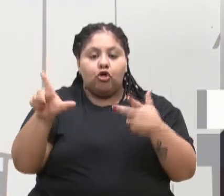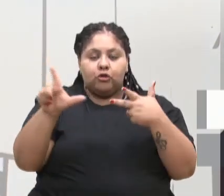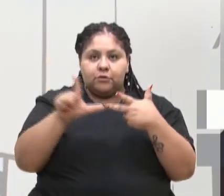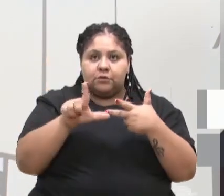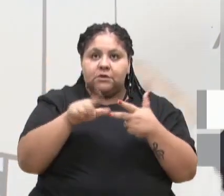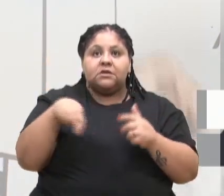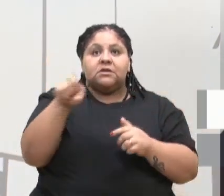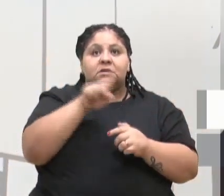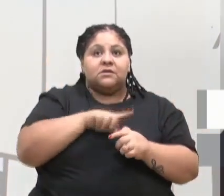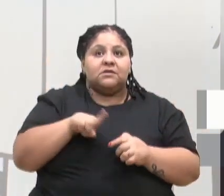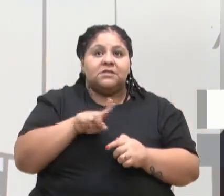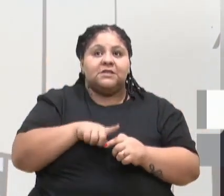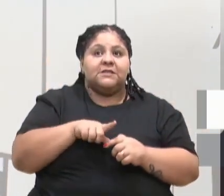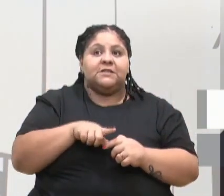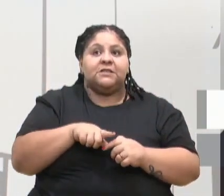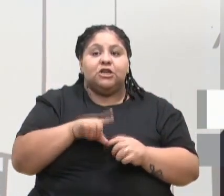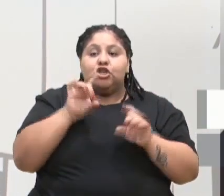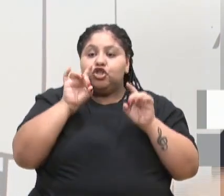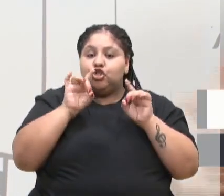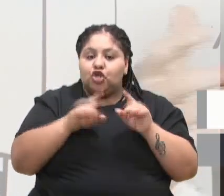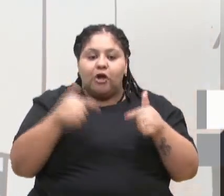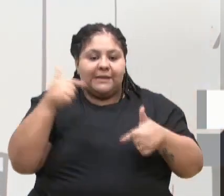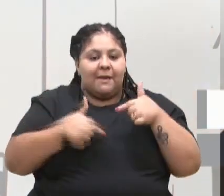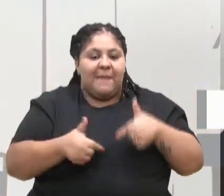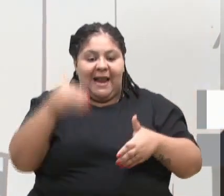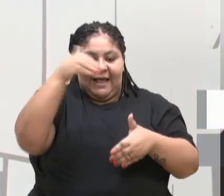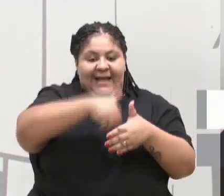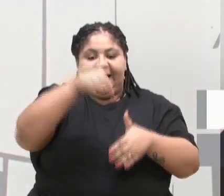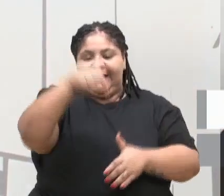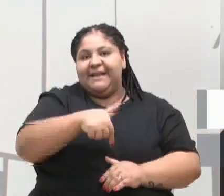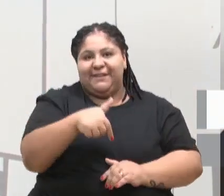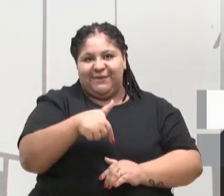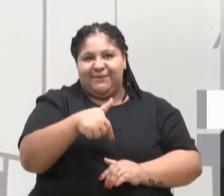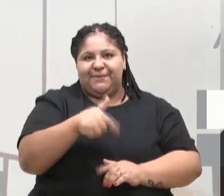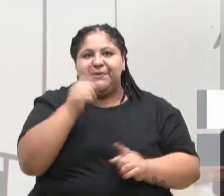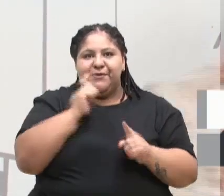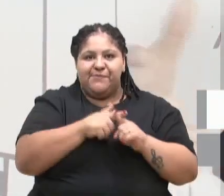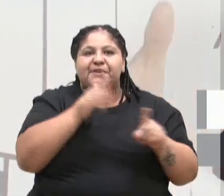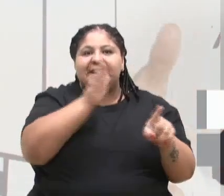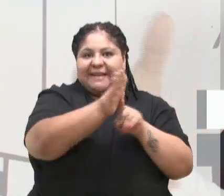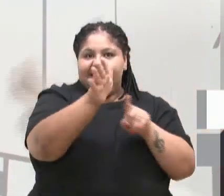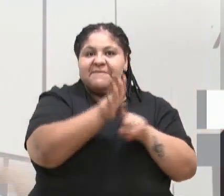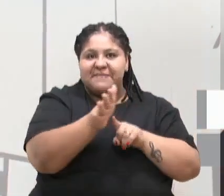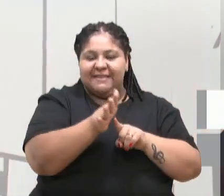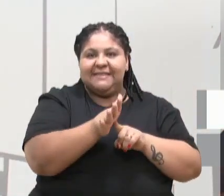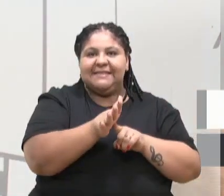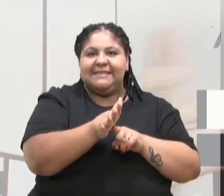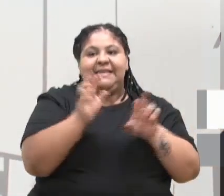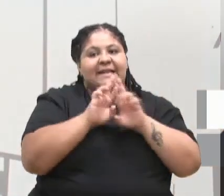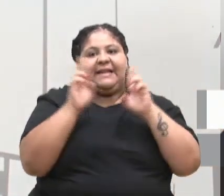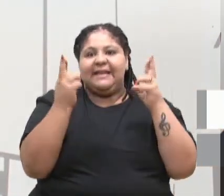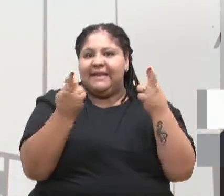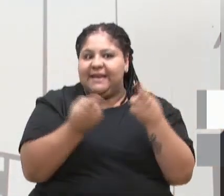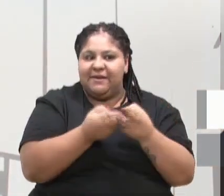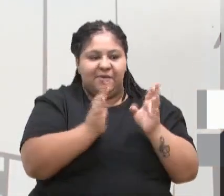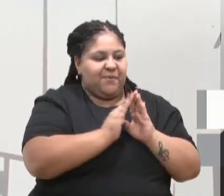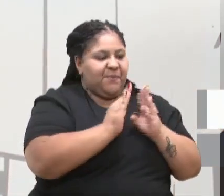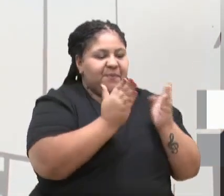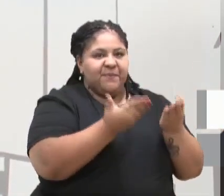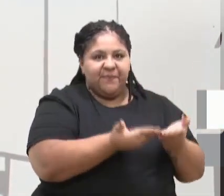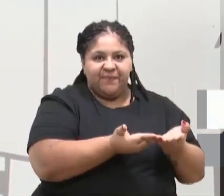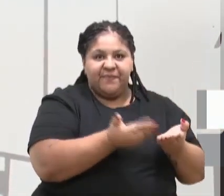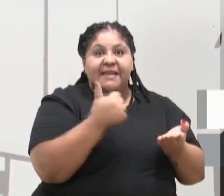a gente fica muito preso aqui dentro, em função das demandas e das reuniões de comissões, e